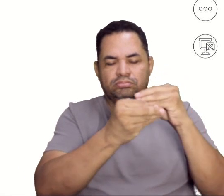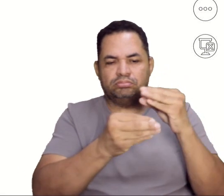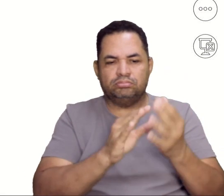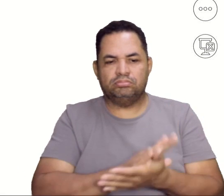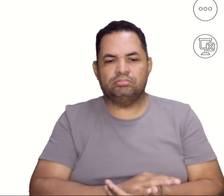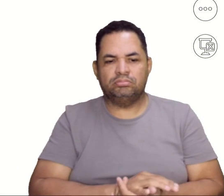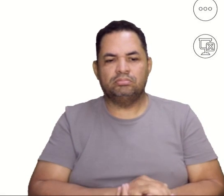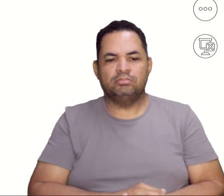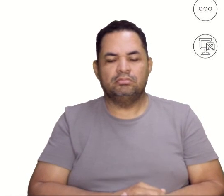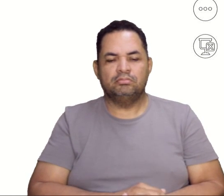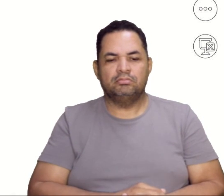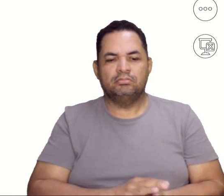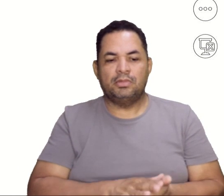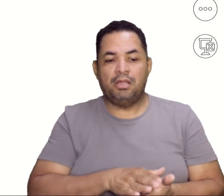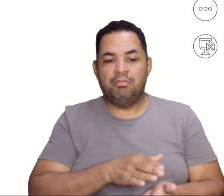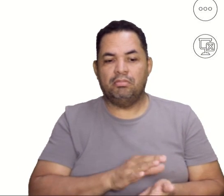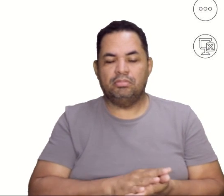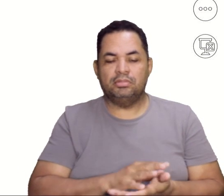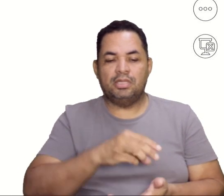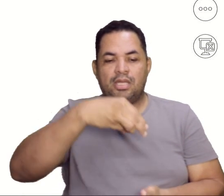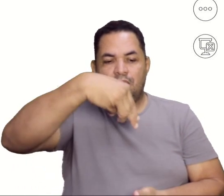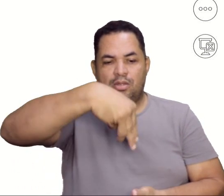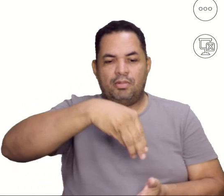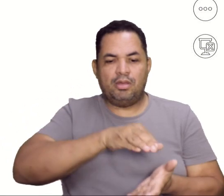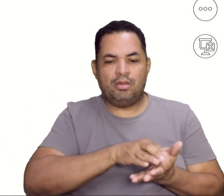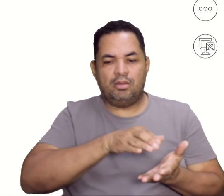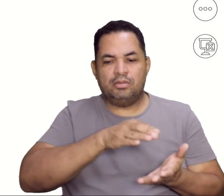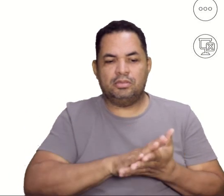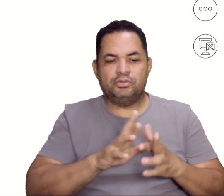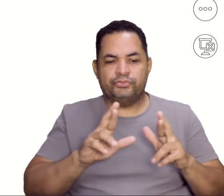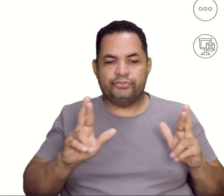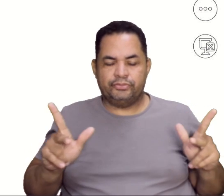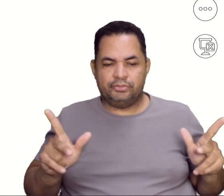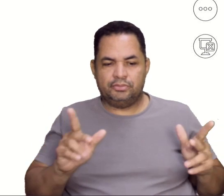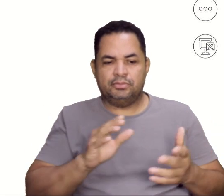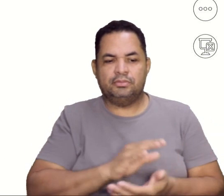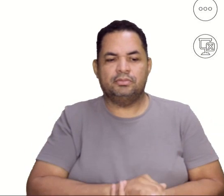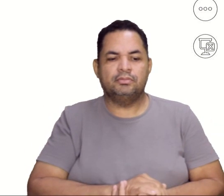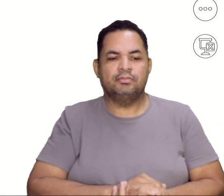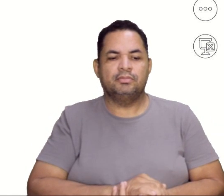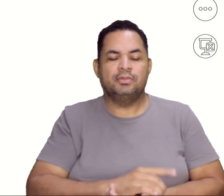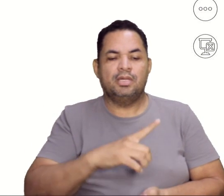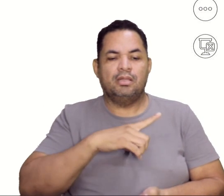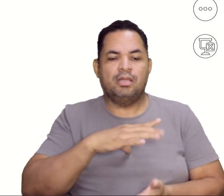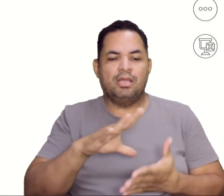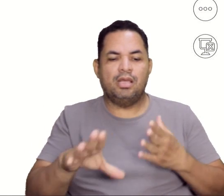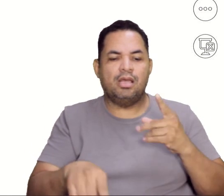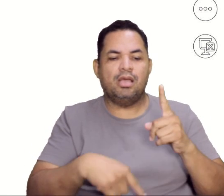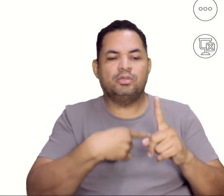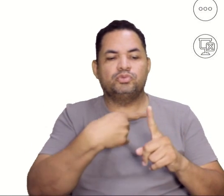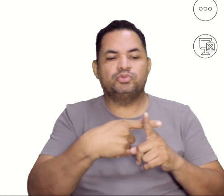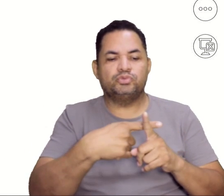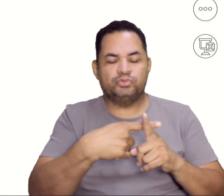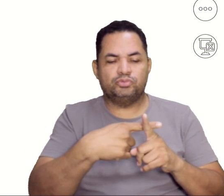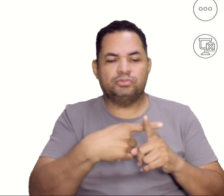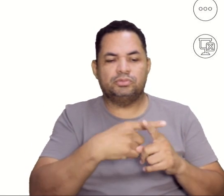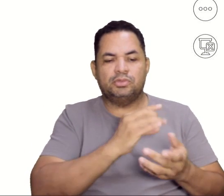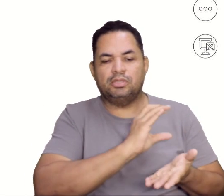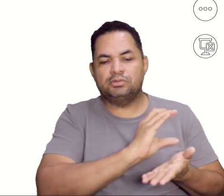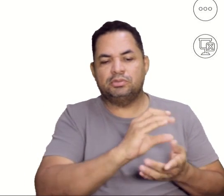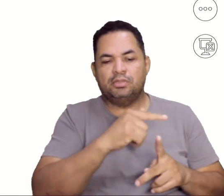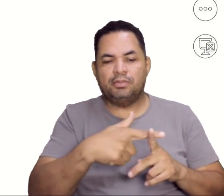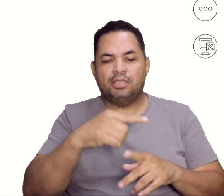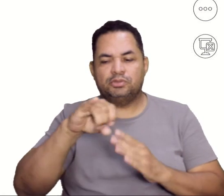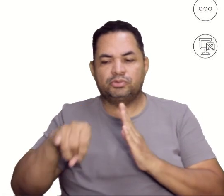acumula por isso é mais rentável e o montante sim é um pouco diferente né no juro simples a gente soma o capital mais o juro e tem